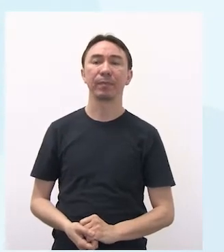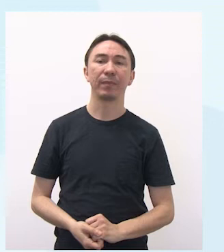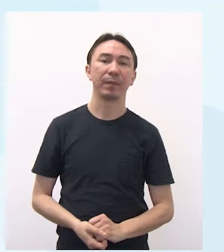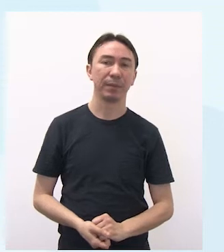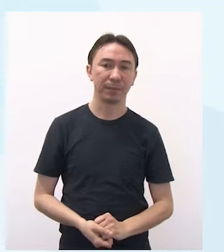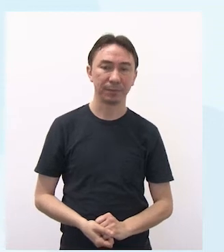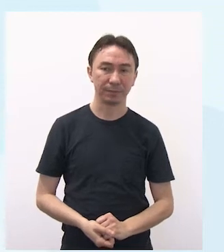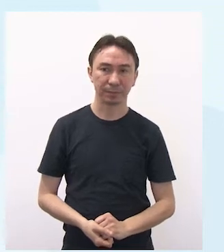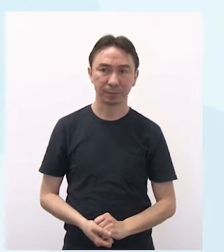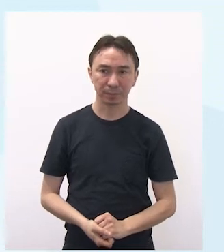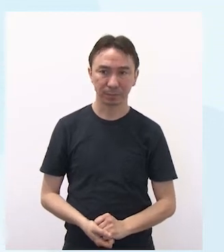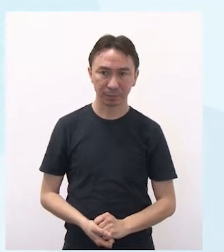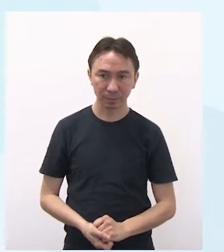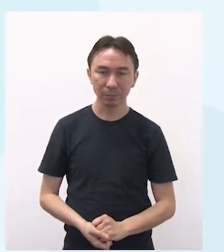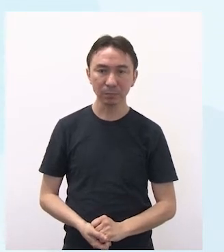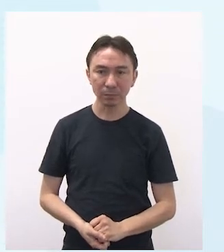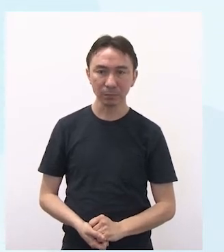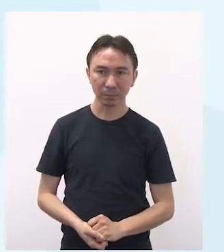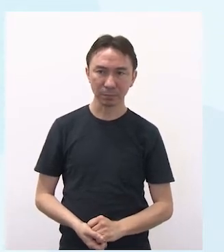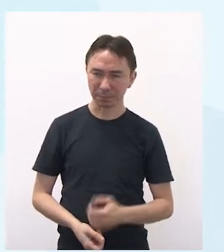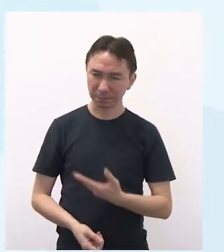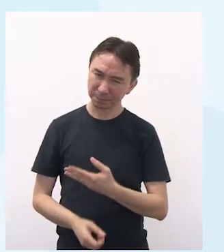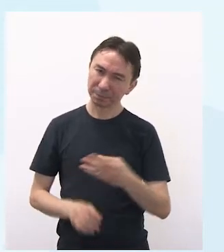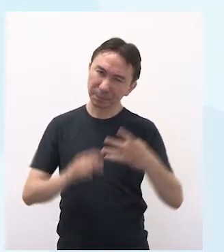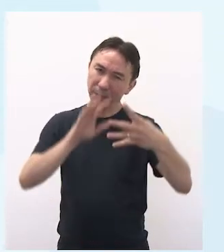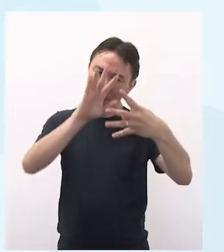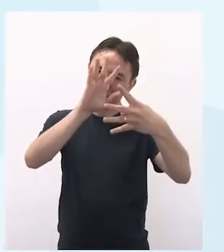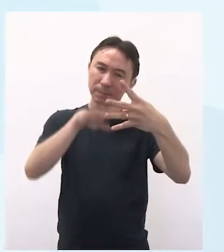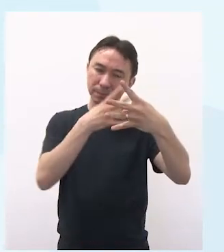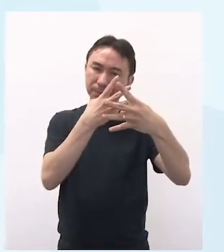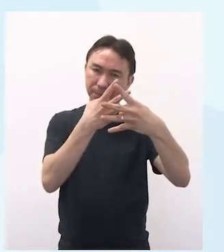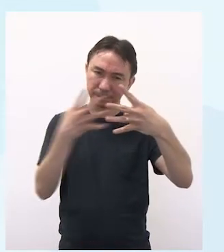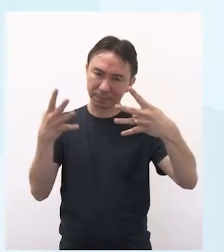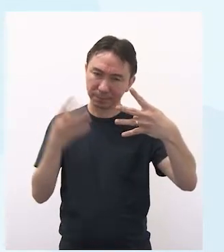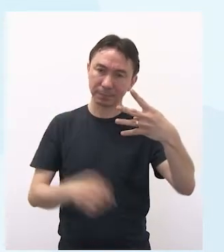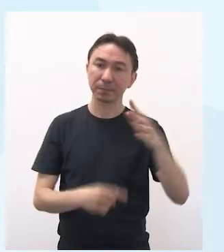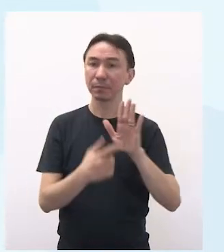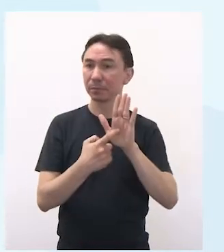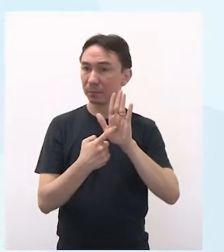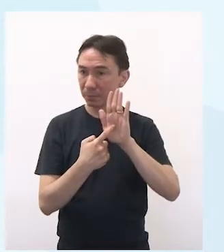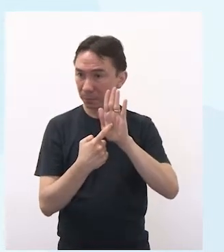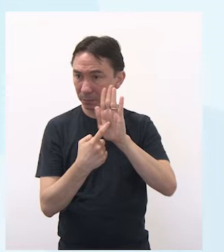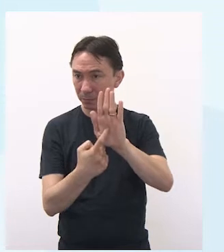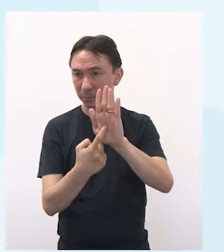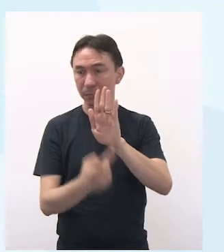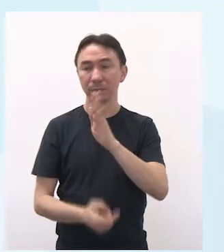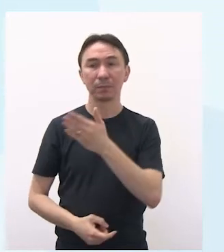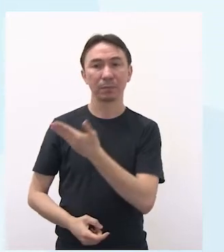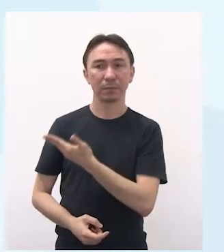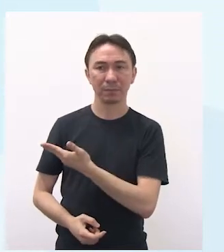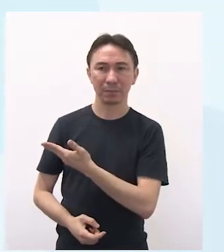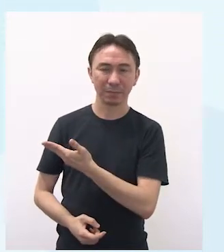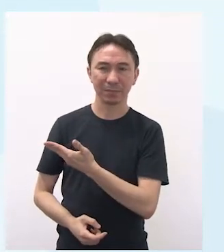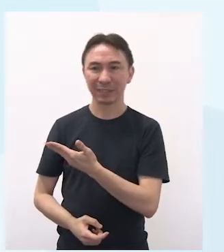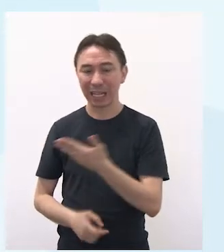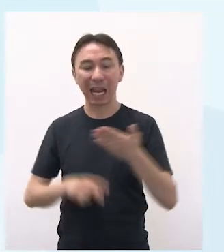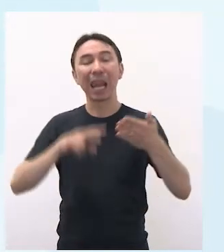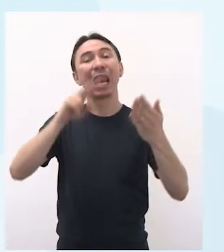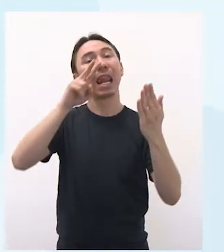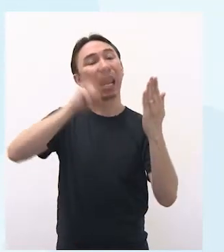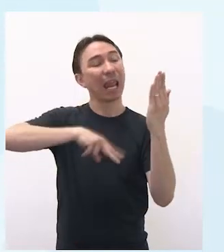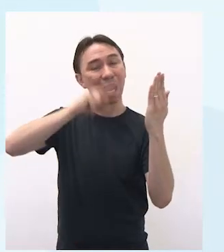Aqui nós fizemos um quadro sintético para ajudar, só para mostrar que tem o quadro. Claro que não vai dar para ler